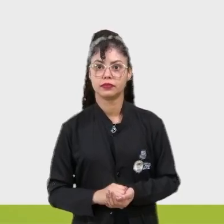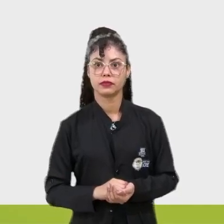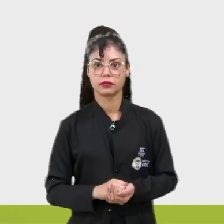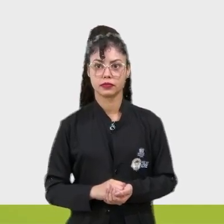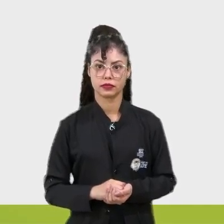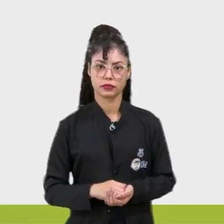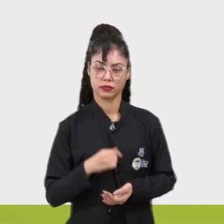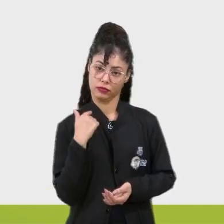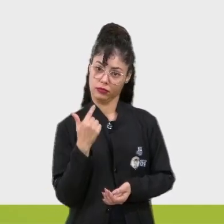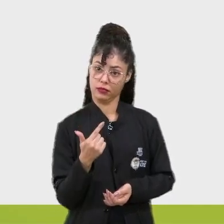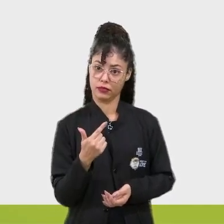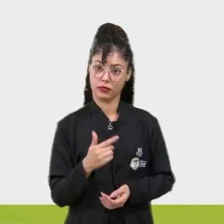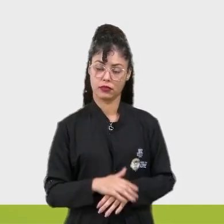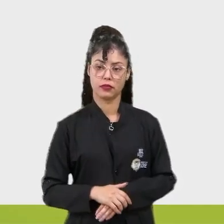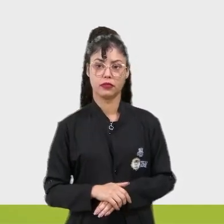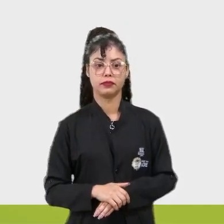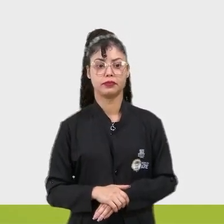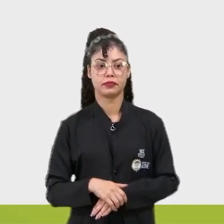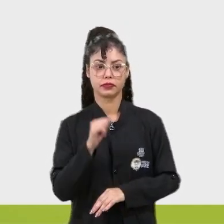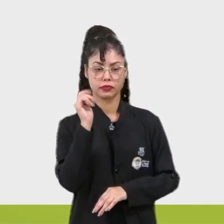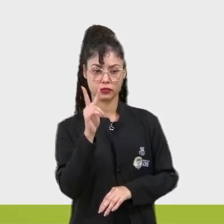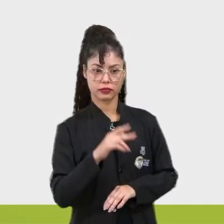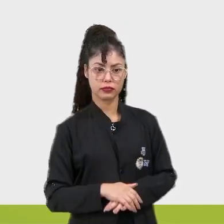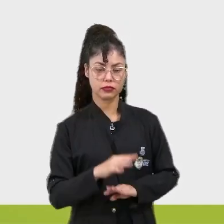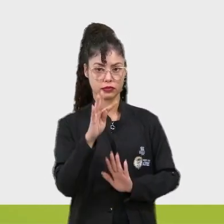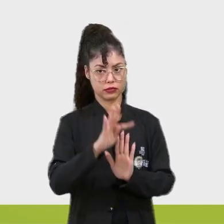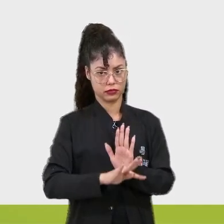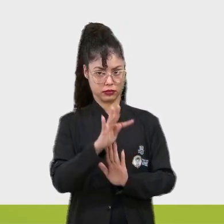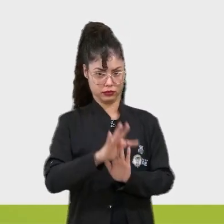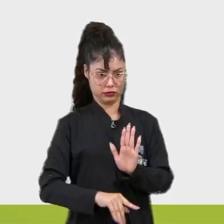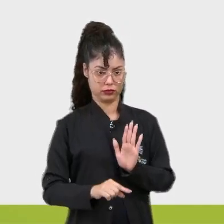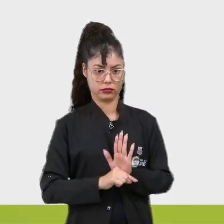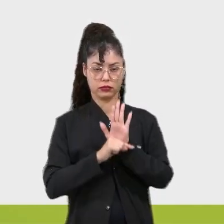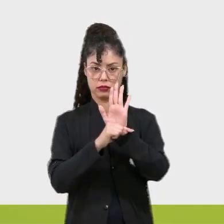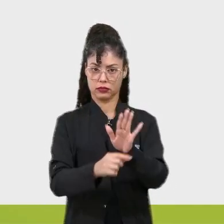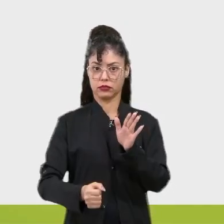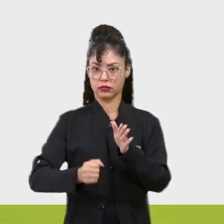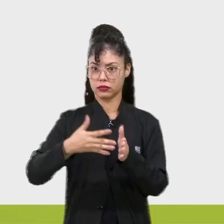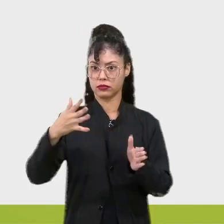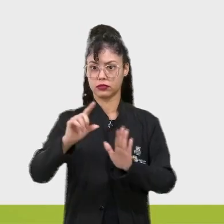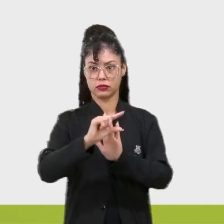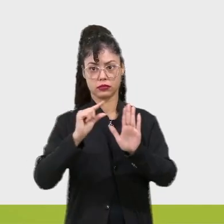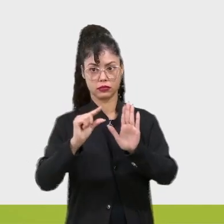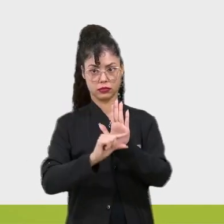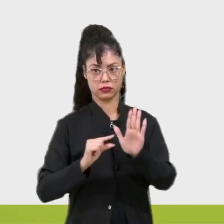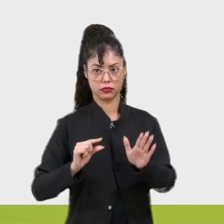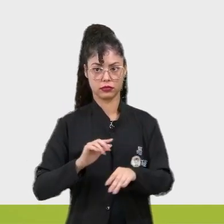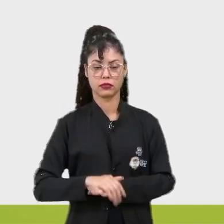ó, no nível 2, tá? E os textos que apresentam muitos trechos de